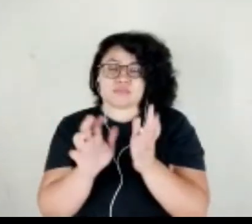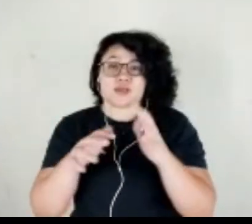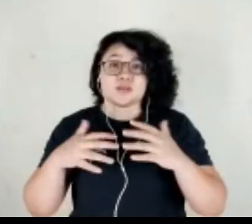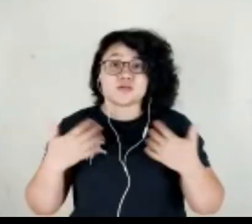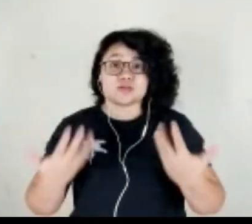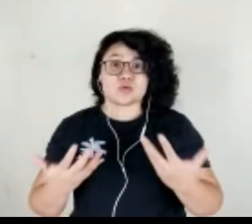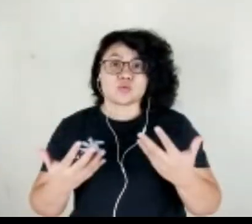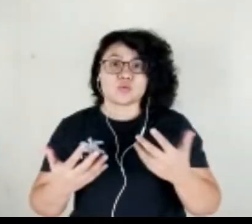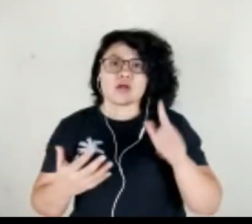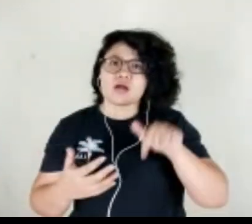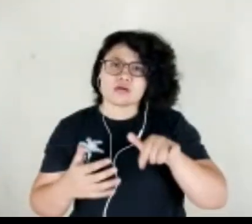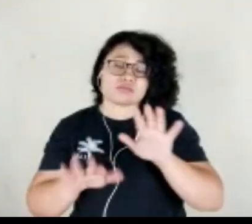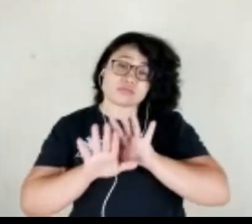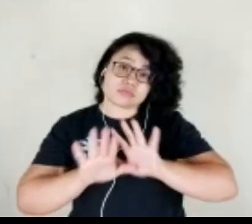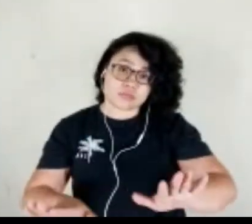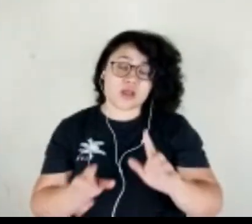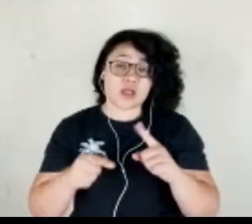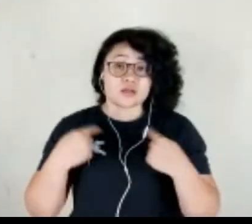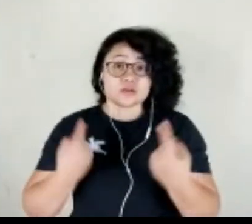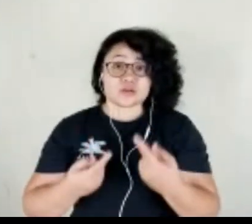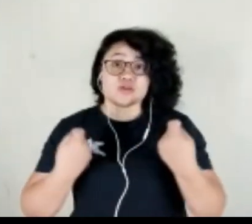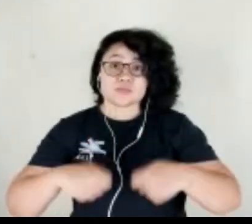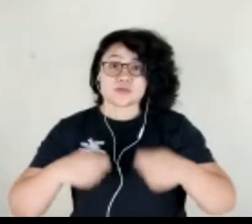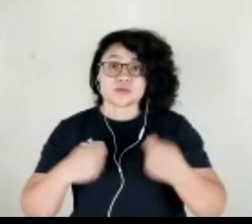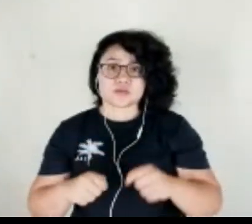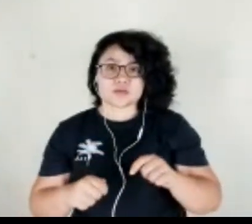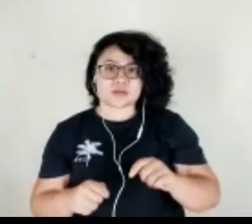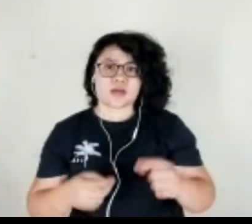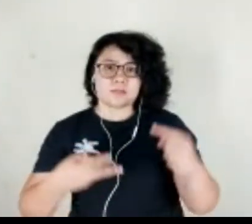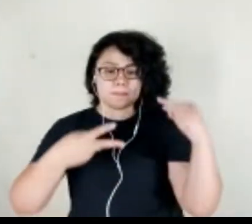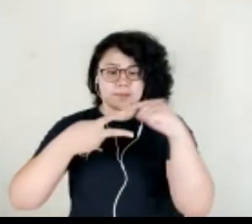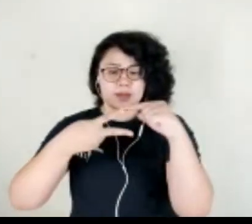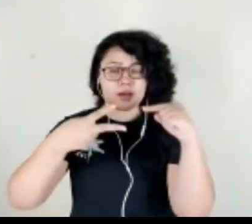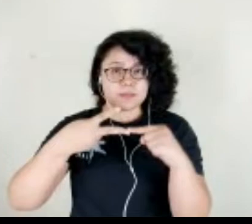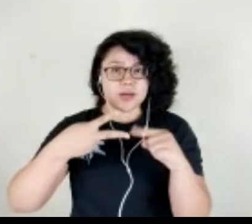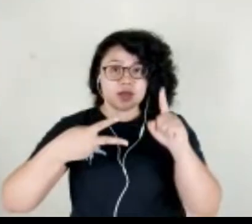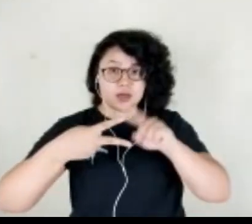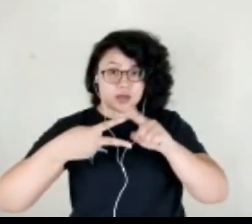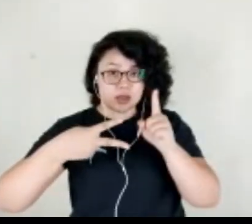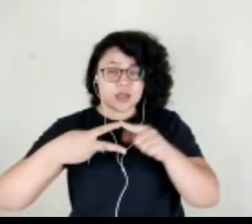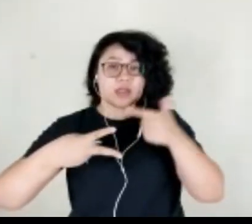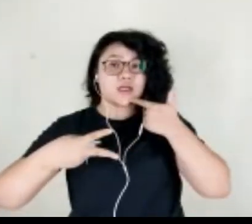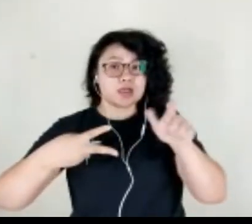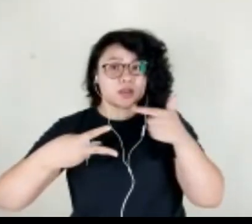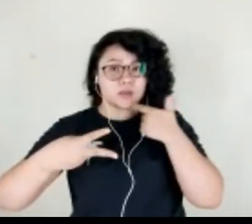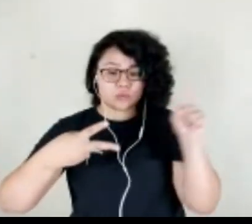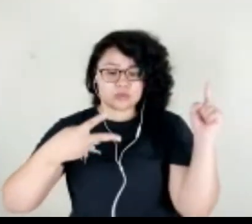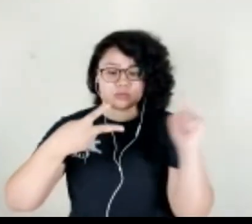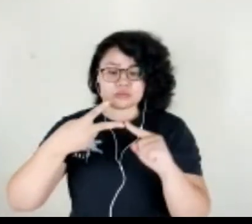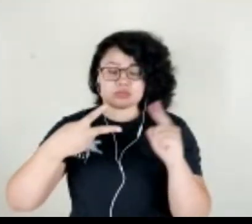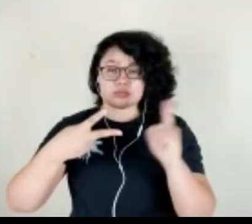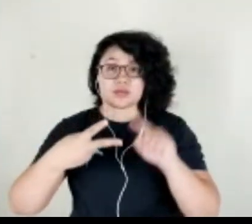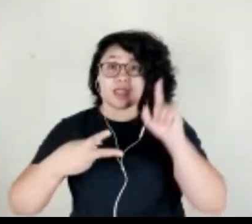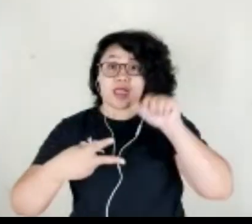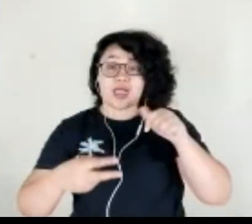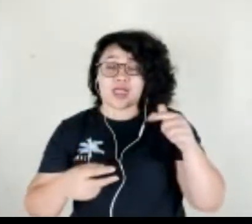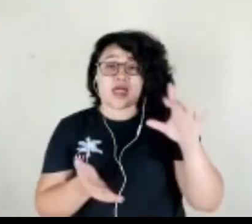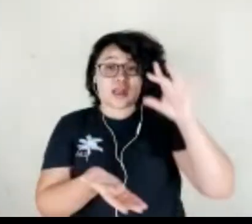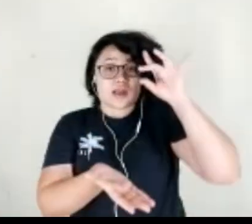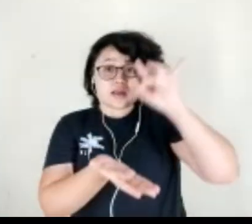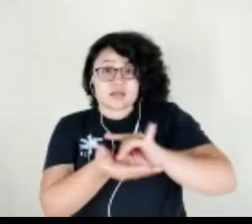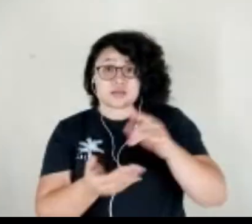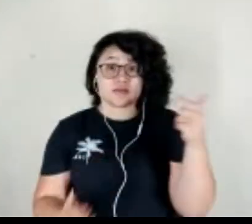Libras. Então, basicamente, a gente tem que primeiro pegar esses dois pontos, que Libras é uma língua e segundo é a